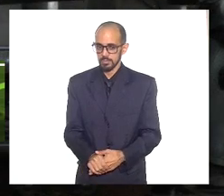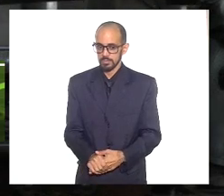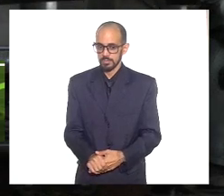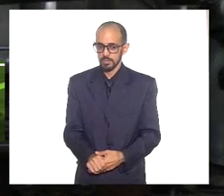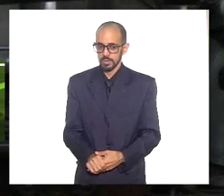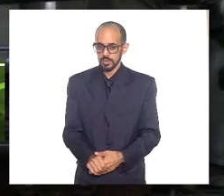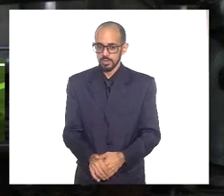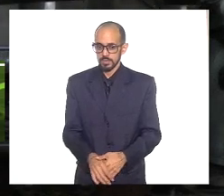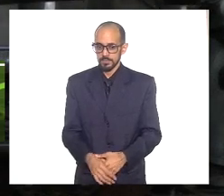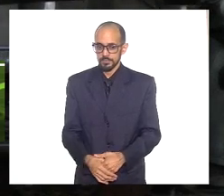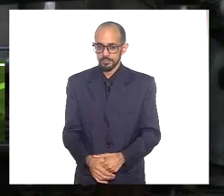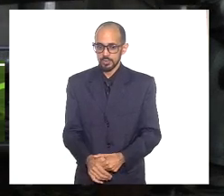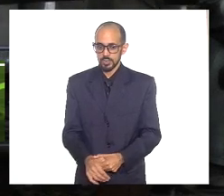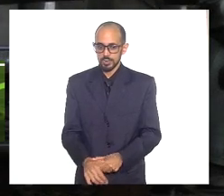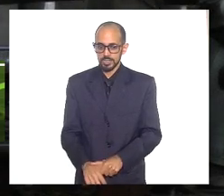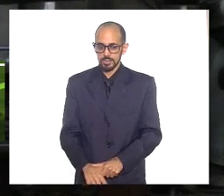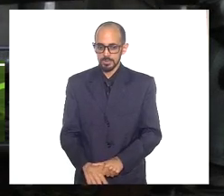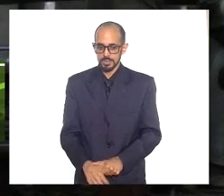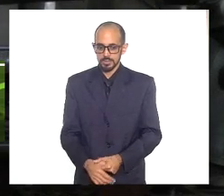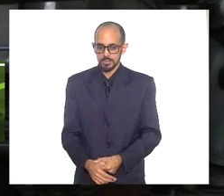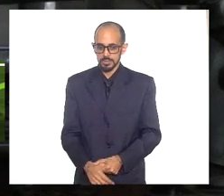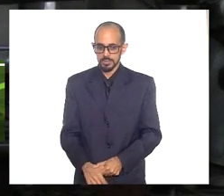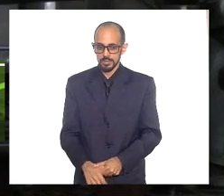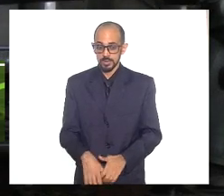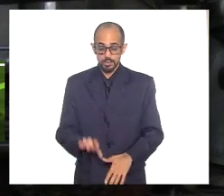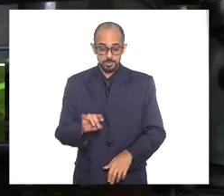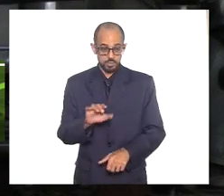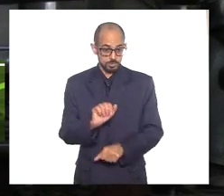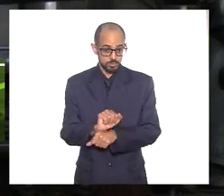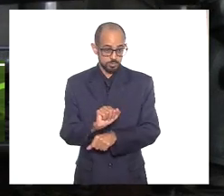Não apareceu, não. Espera aí, só um